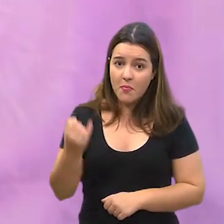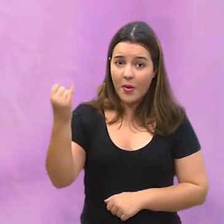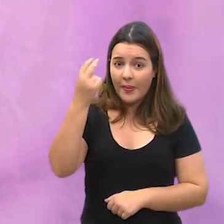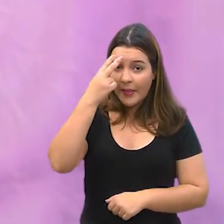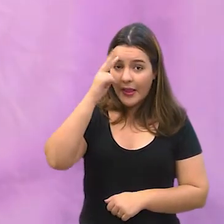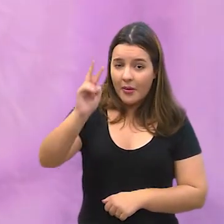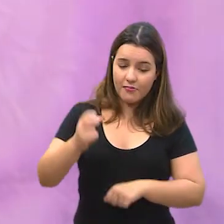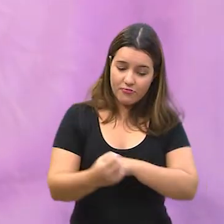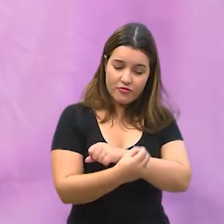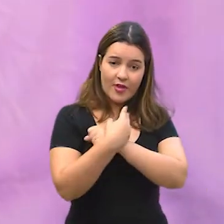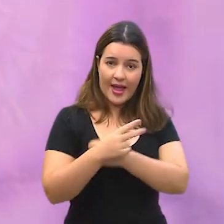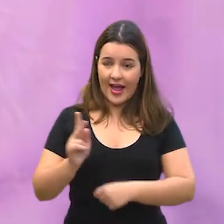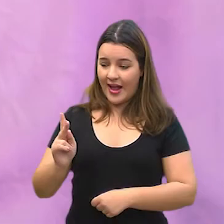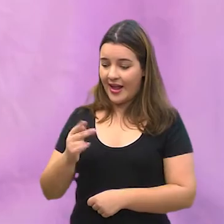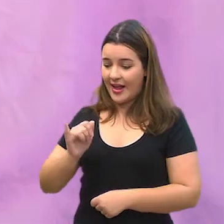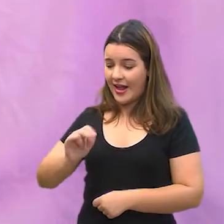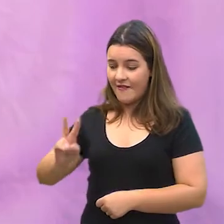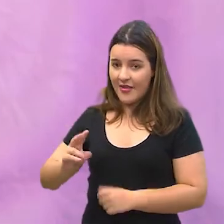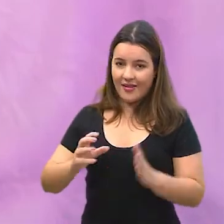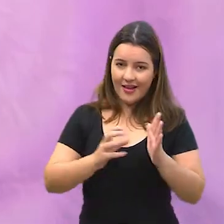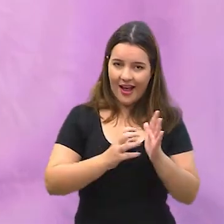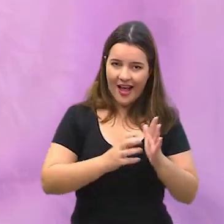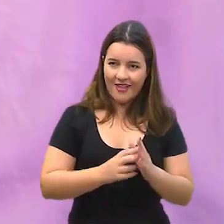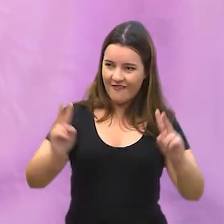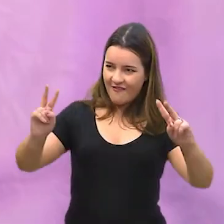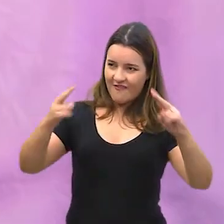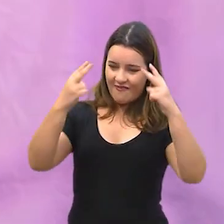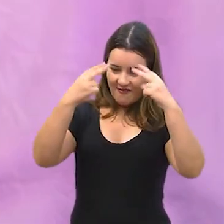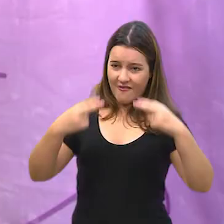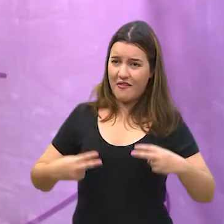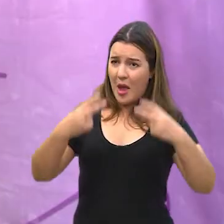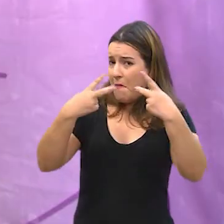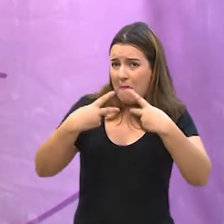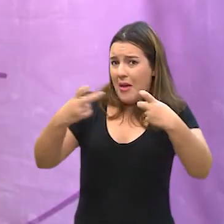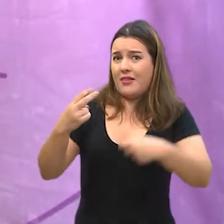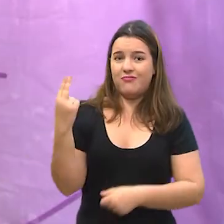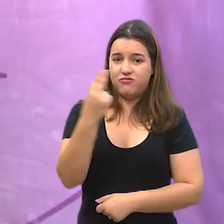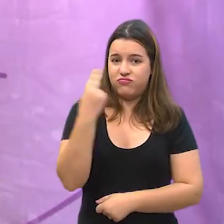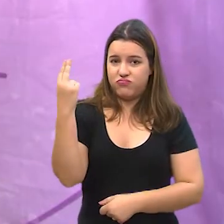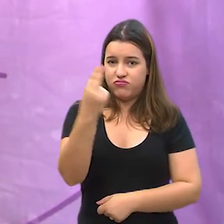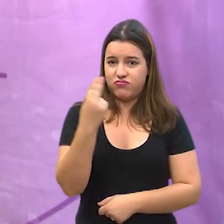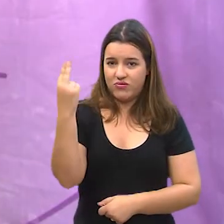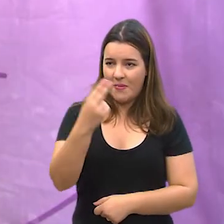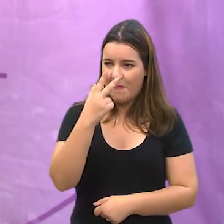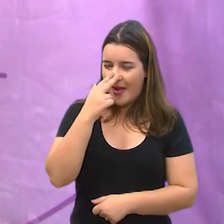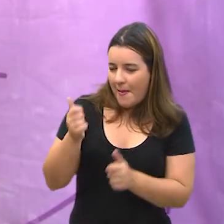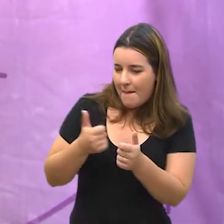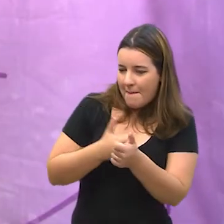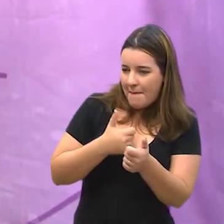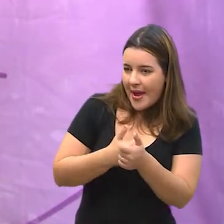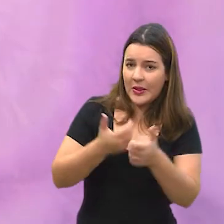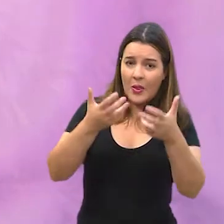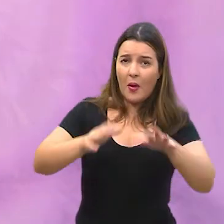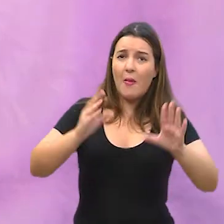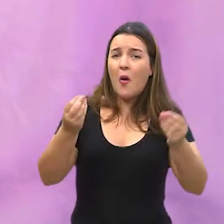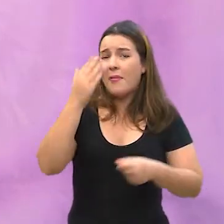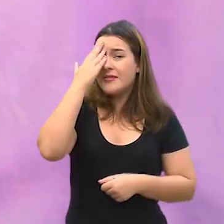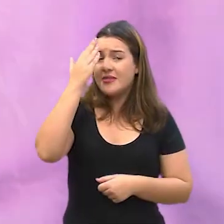fizer o tratamento adequadamente, né, ela nunca vai chegar ao estágio de AIDS. Doutor, existem casos